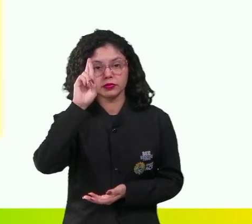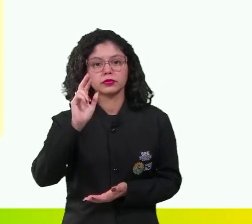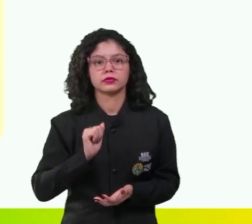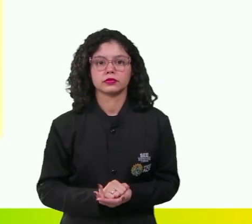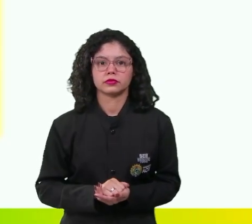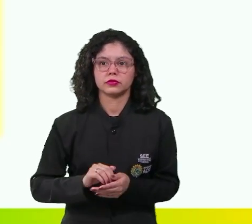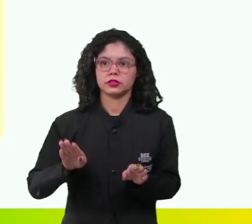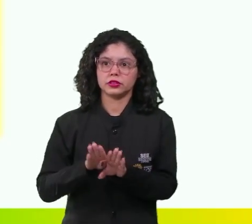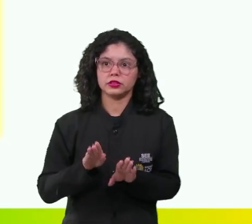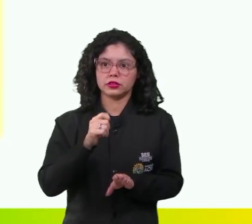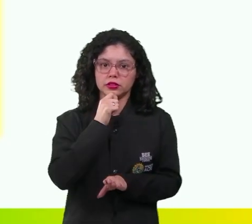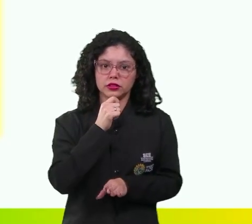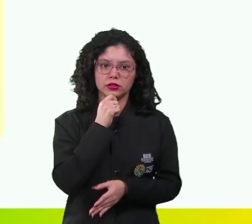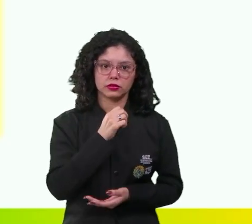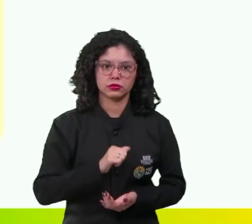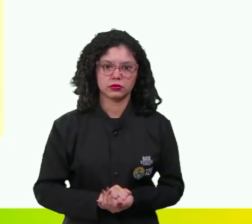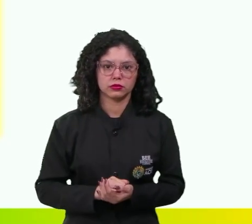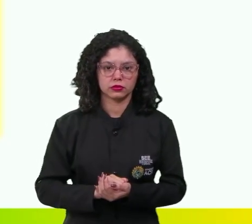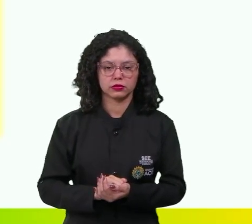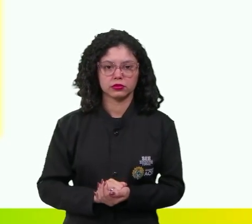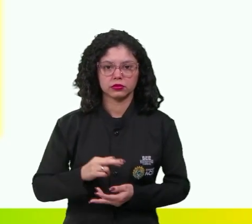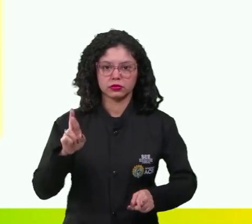historicamente, a relação